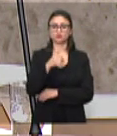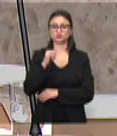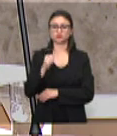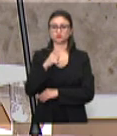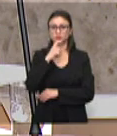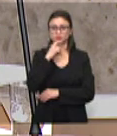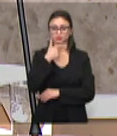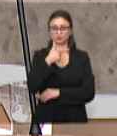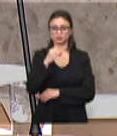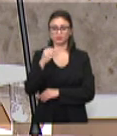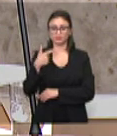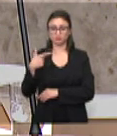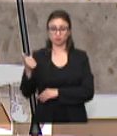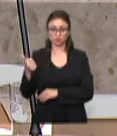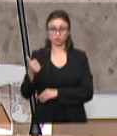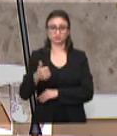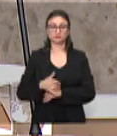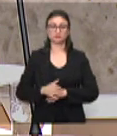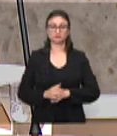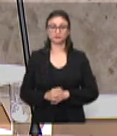junho de 2021,